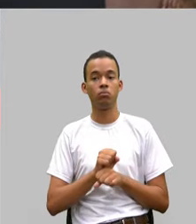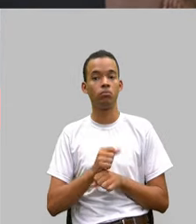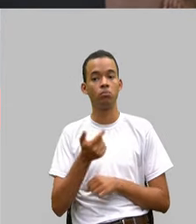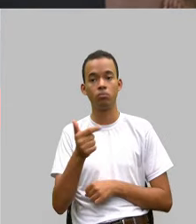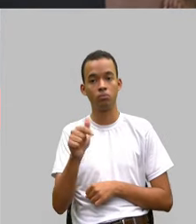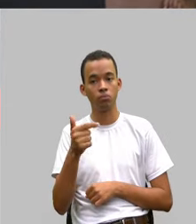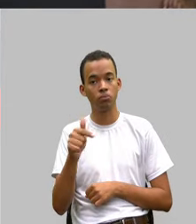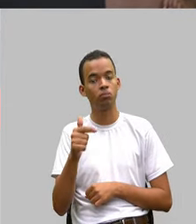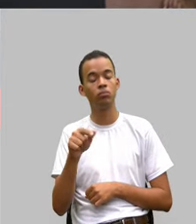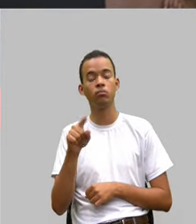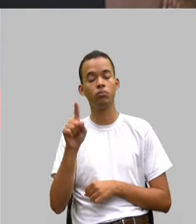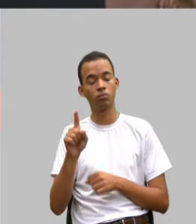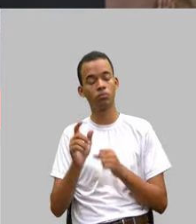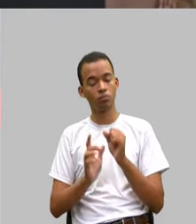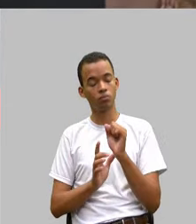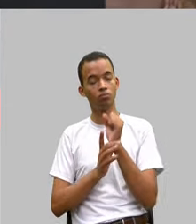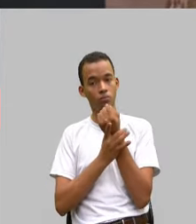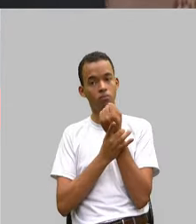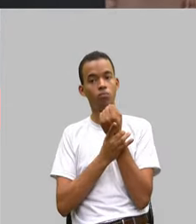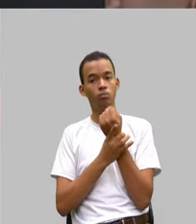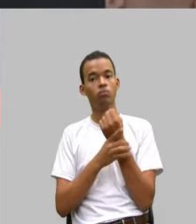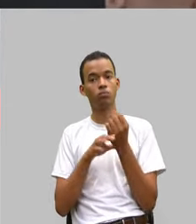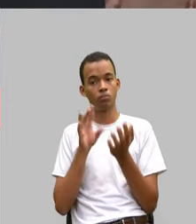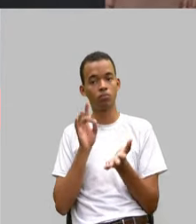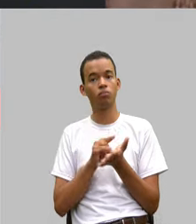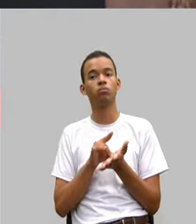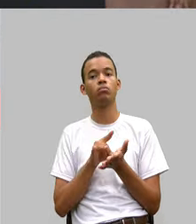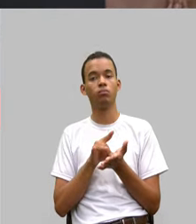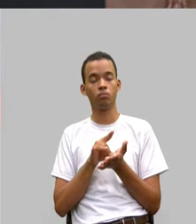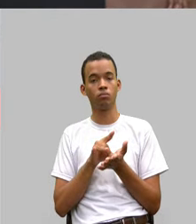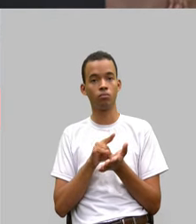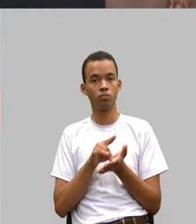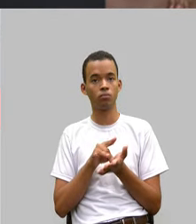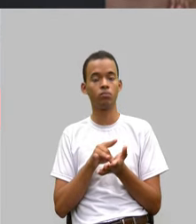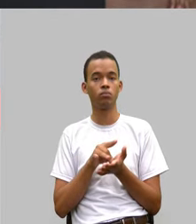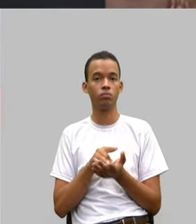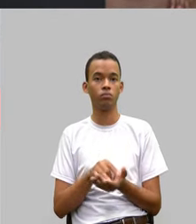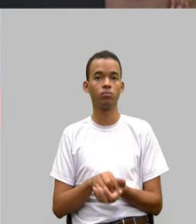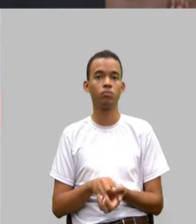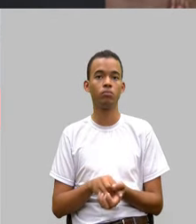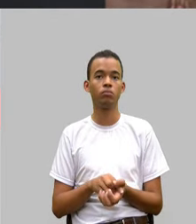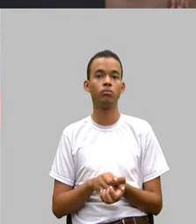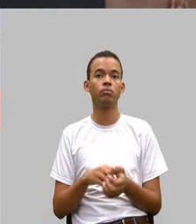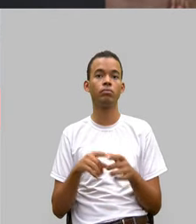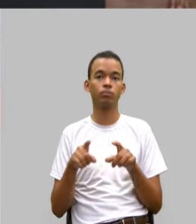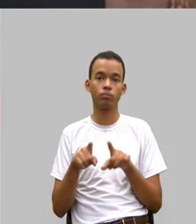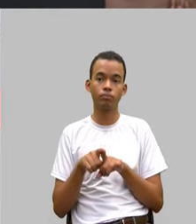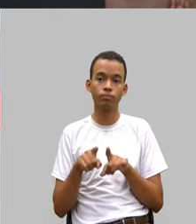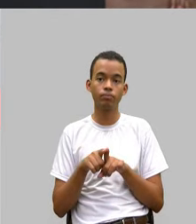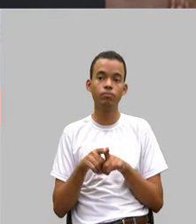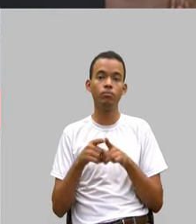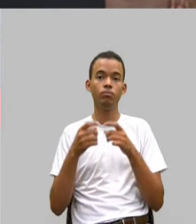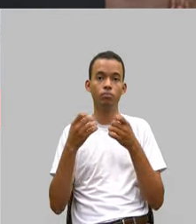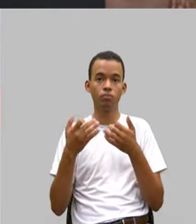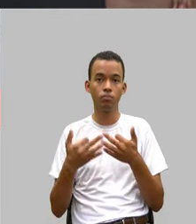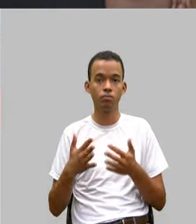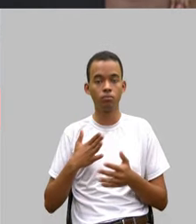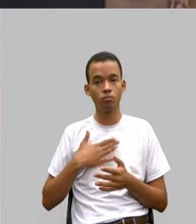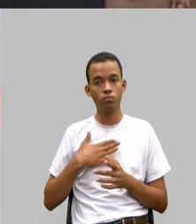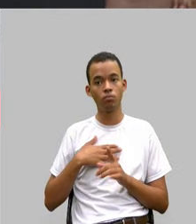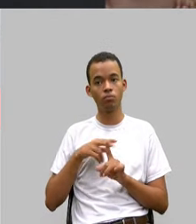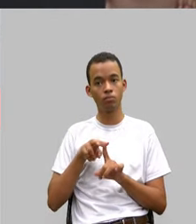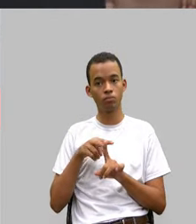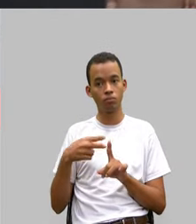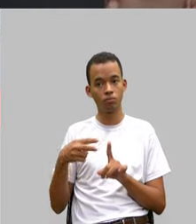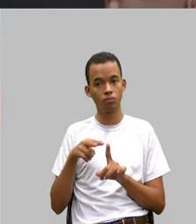extrema né E que a gente pode garantir pros nossos pacientes e eu diria que tamanha segurança né que hoje aqui na minha perspectiva de médica de